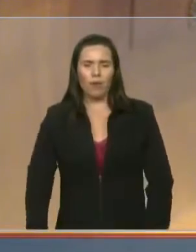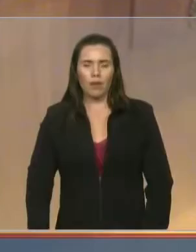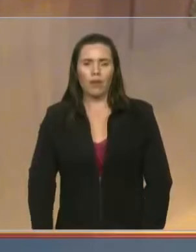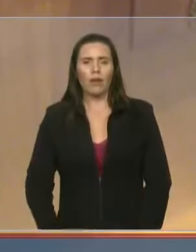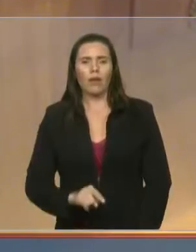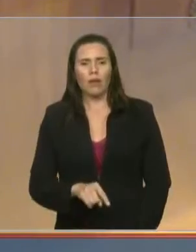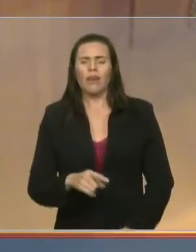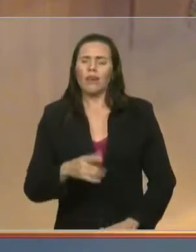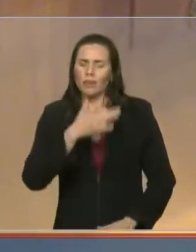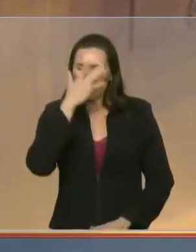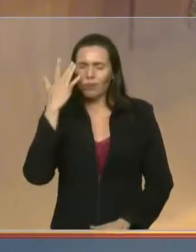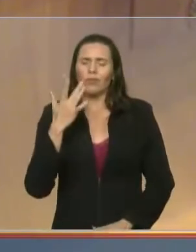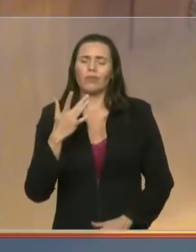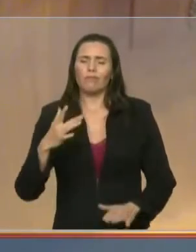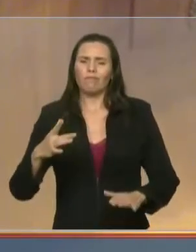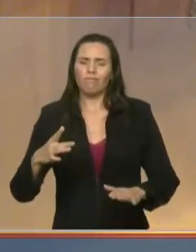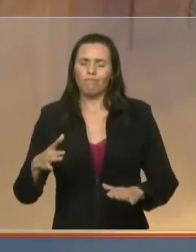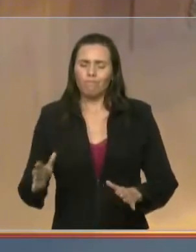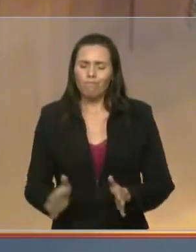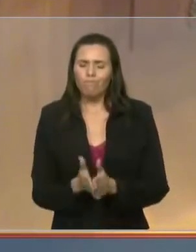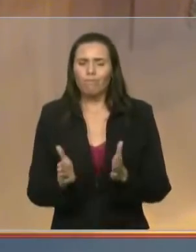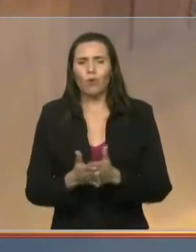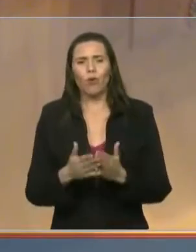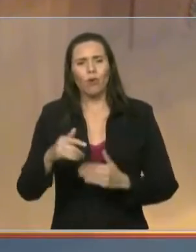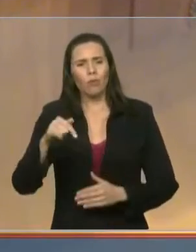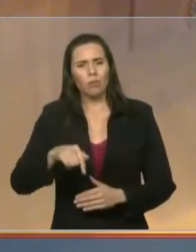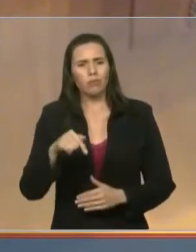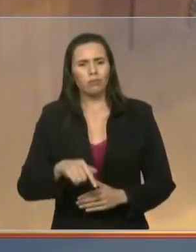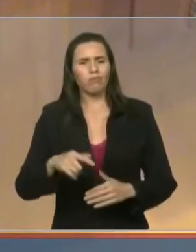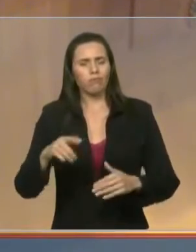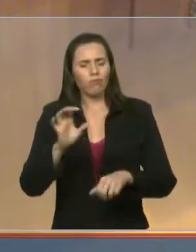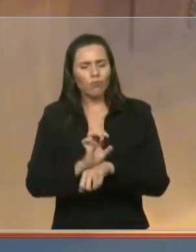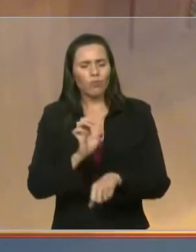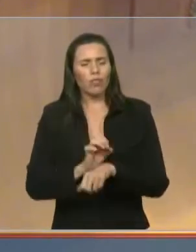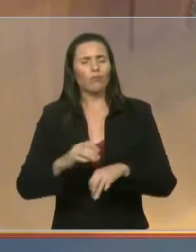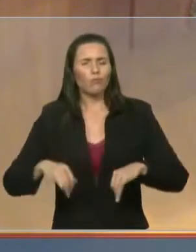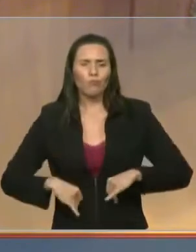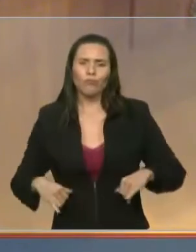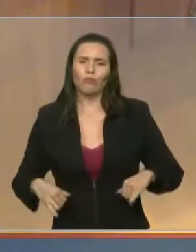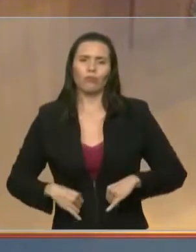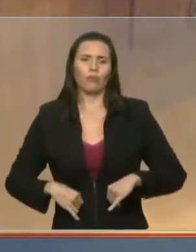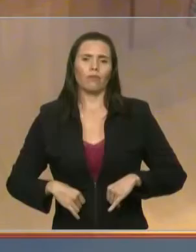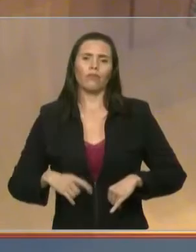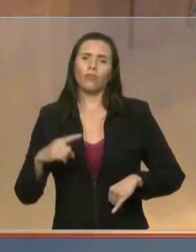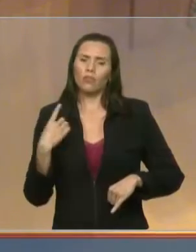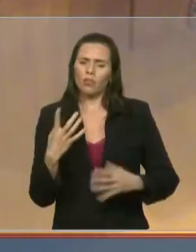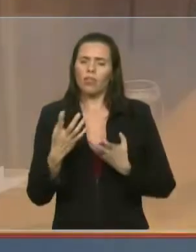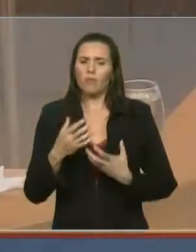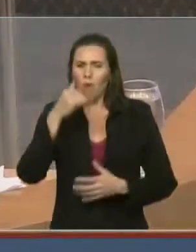finalizar, eu quero dizer que, diante de tudo do que foi